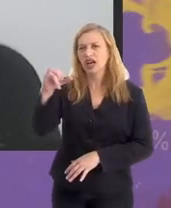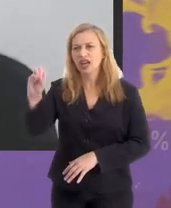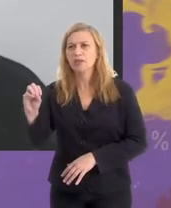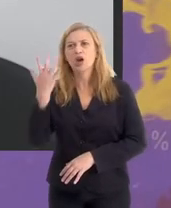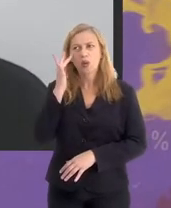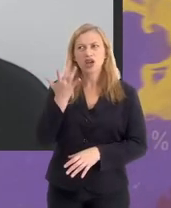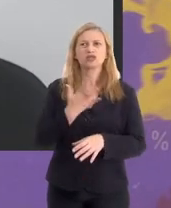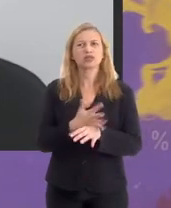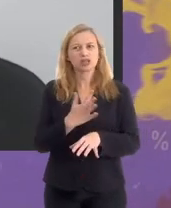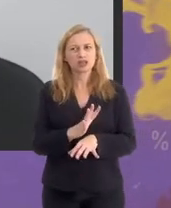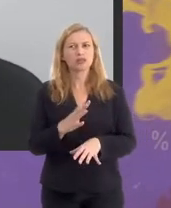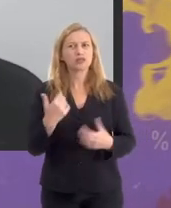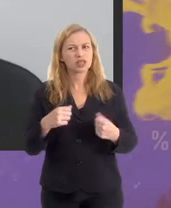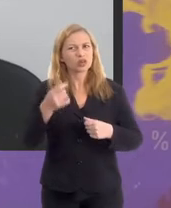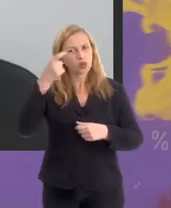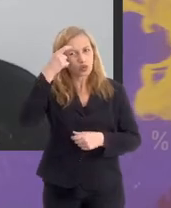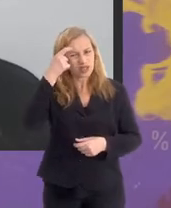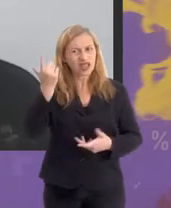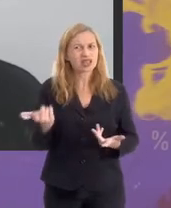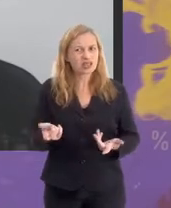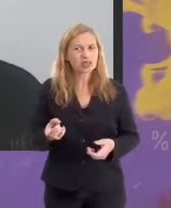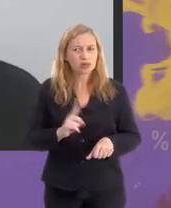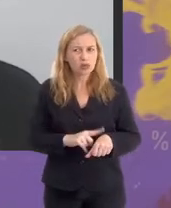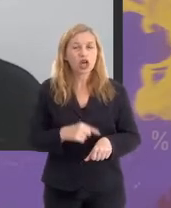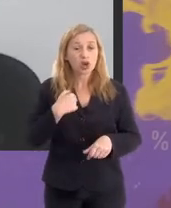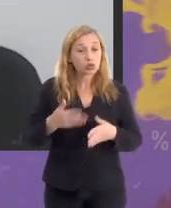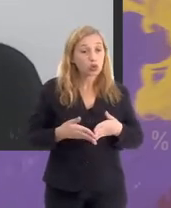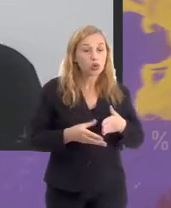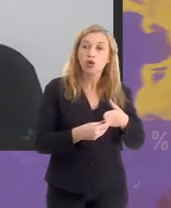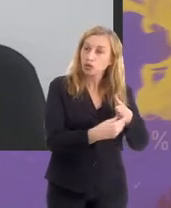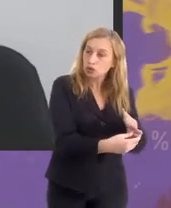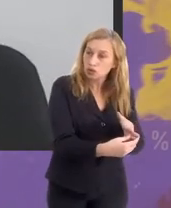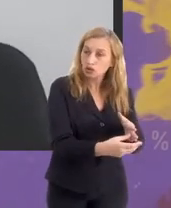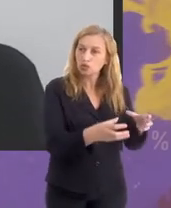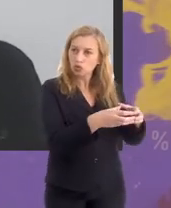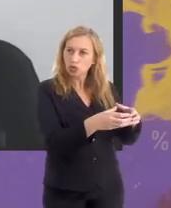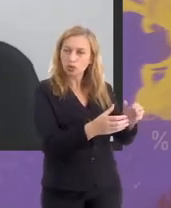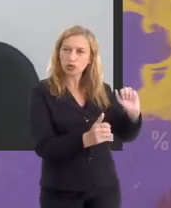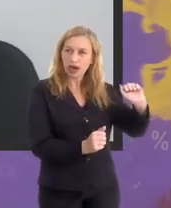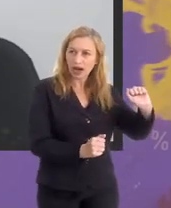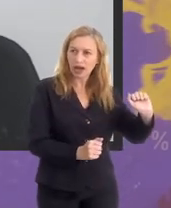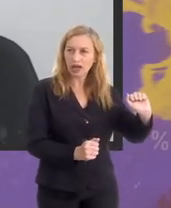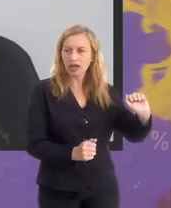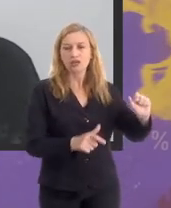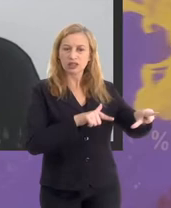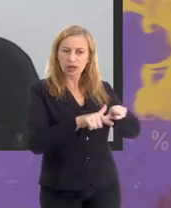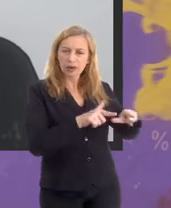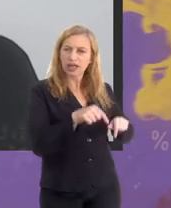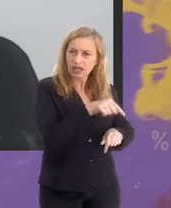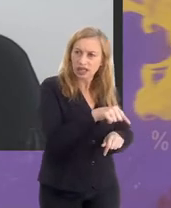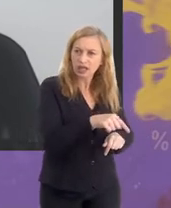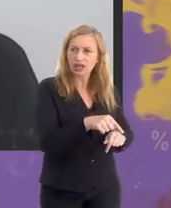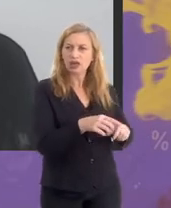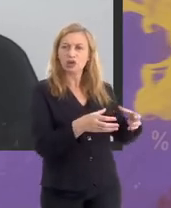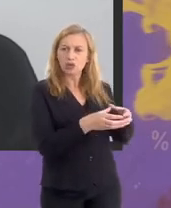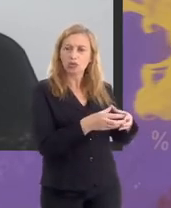que eu acho que se os treinadores também tem um pouquinho né de bom senso da sua Olha só conduzir um grupo de série A tô fazendo meu